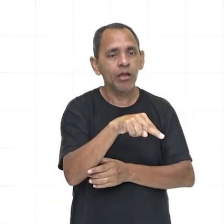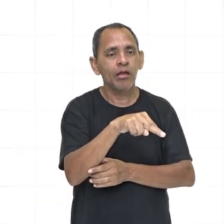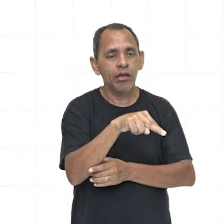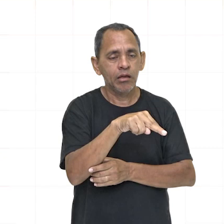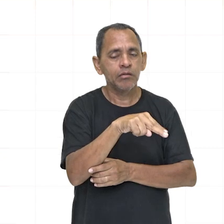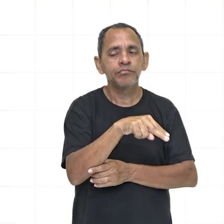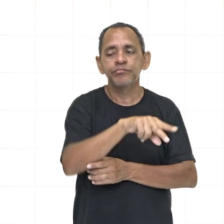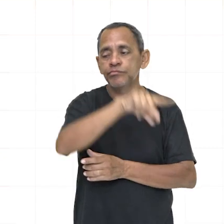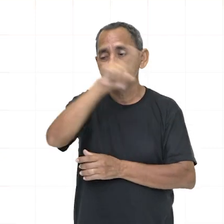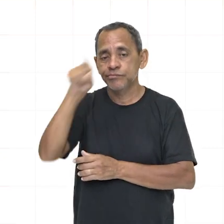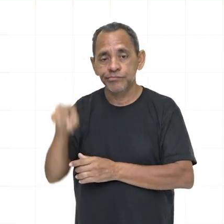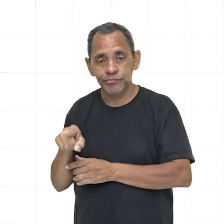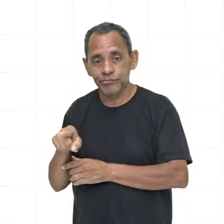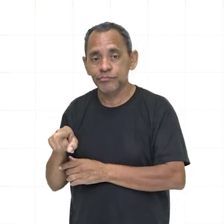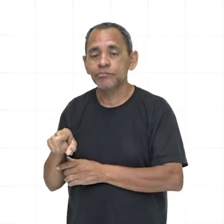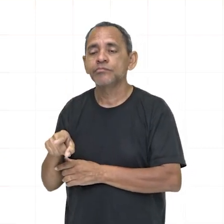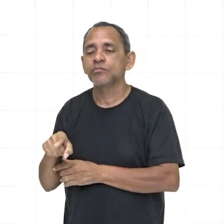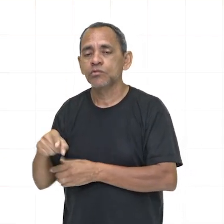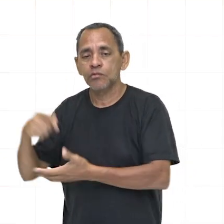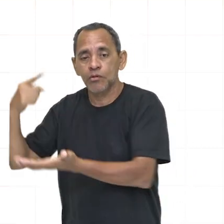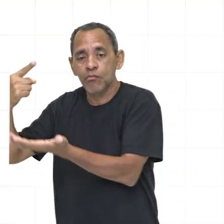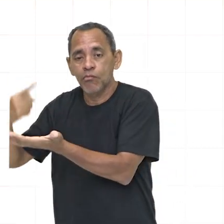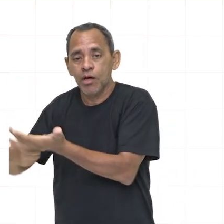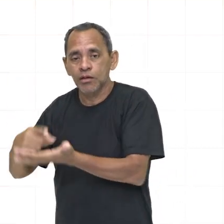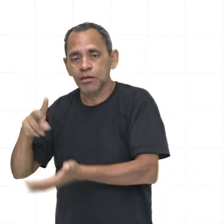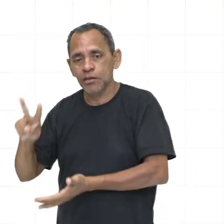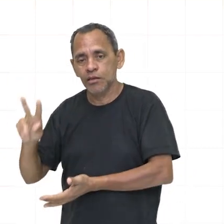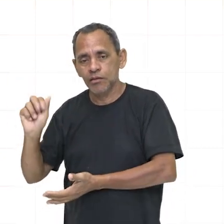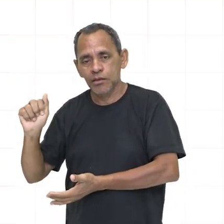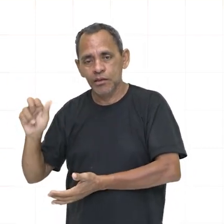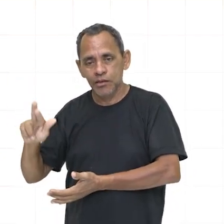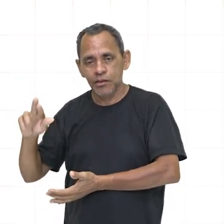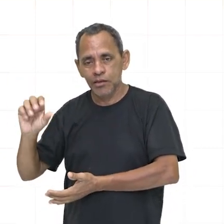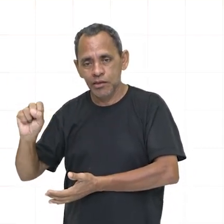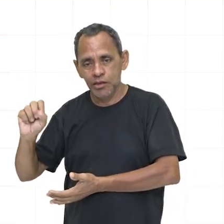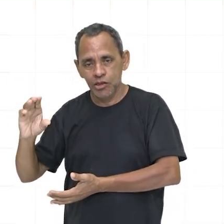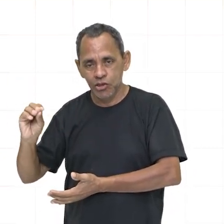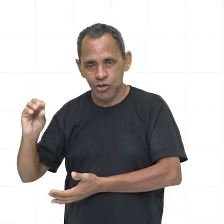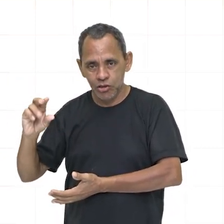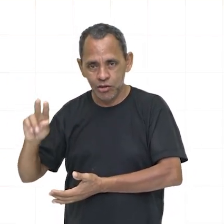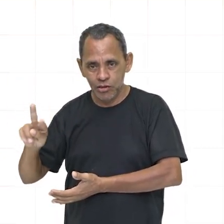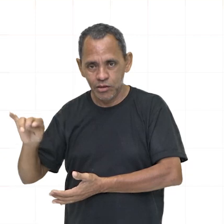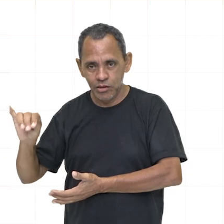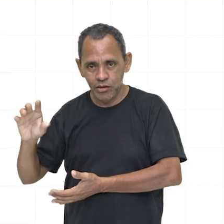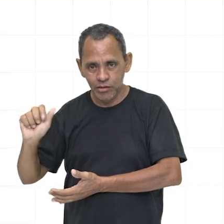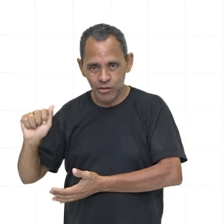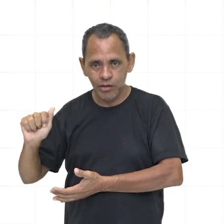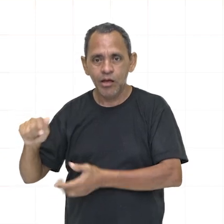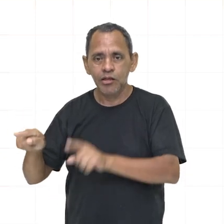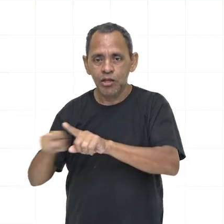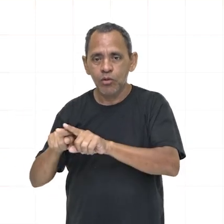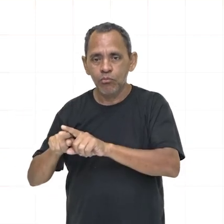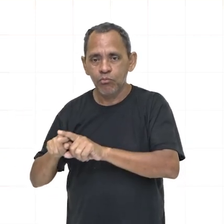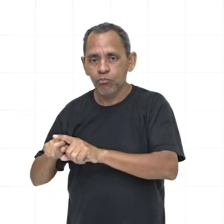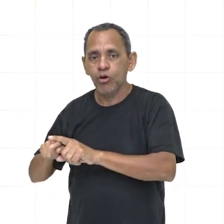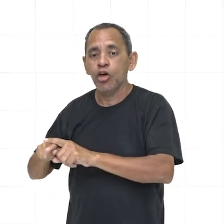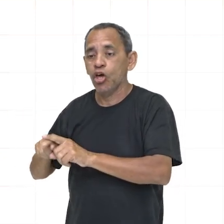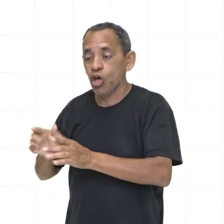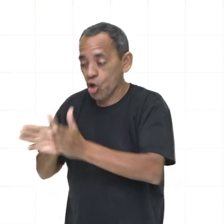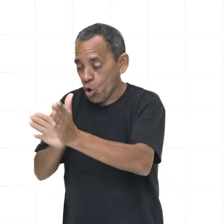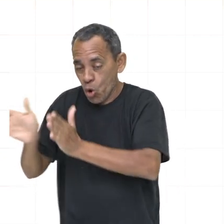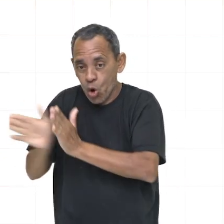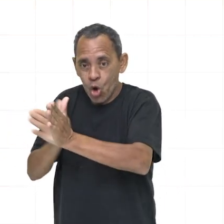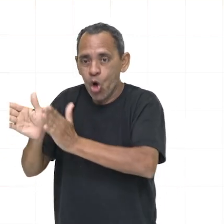União Soviética, criou o Pacto de Varsóvia. E isso ocorreu ainda durante a Guerra Fria, tá?